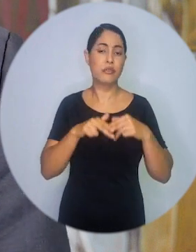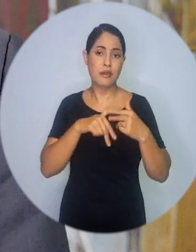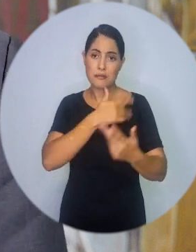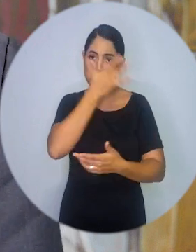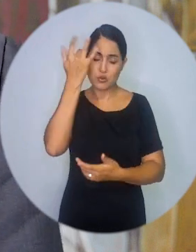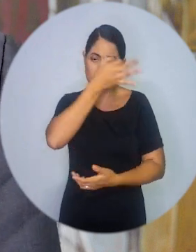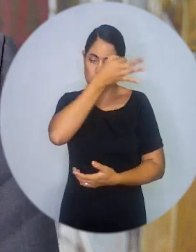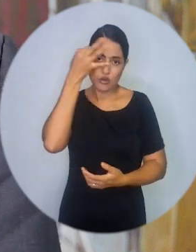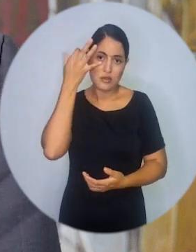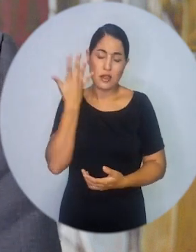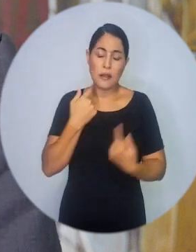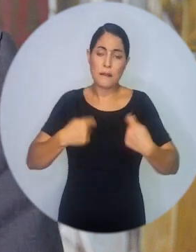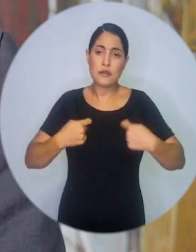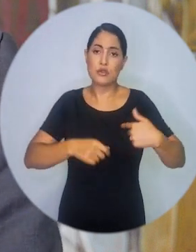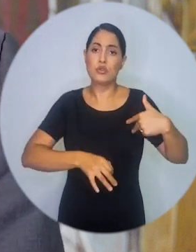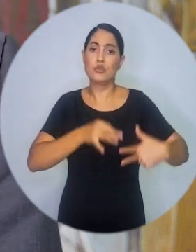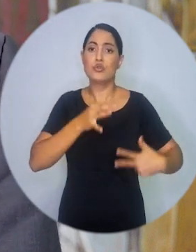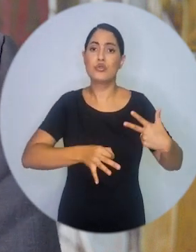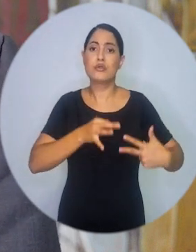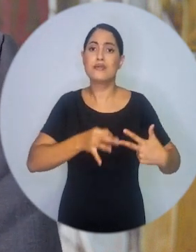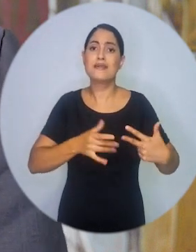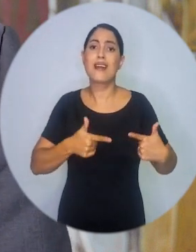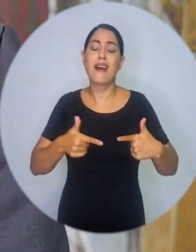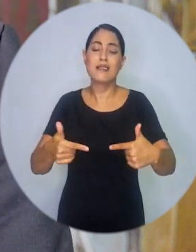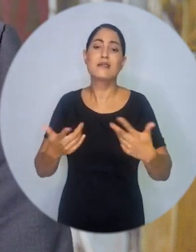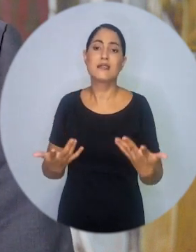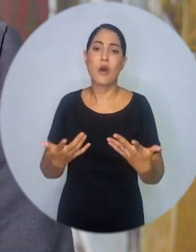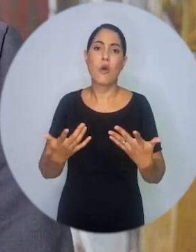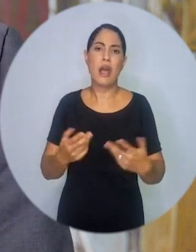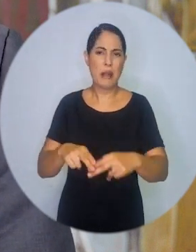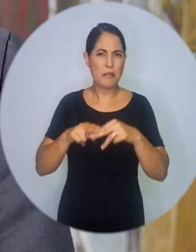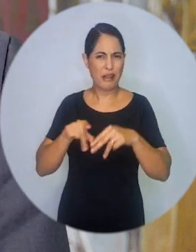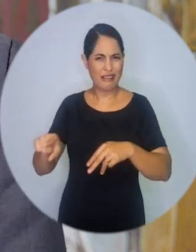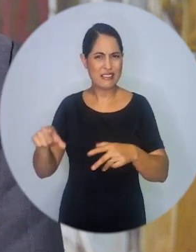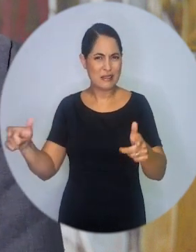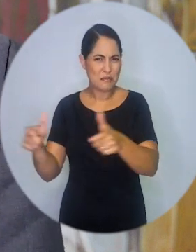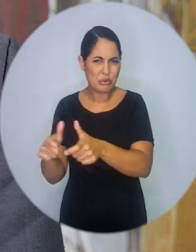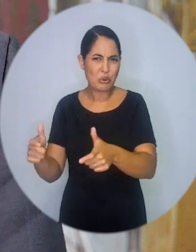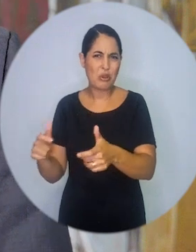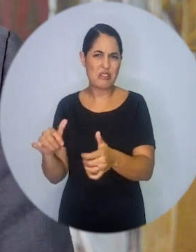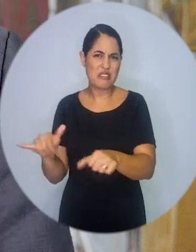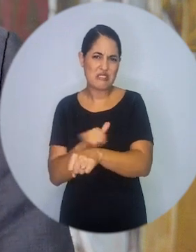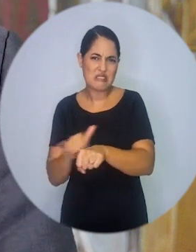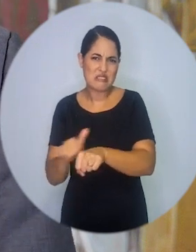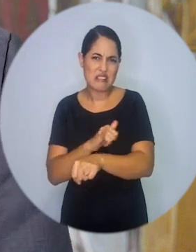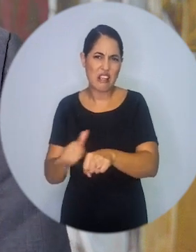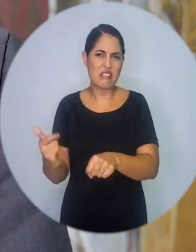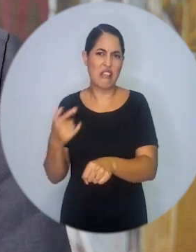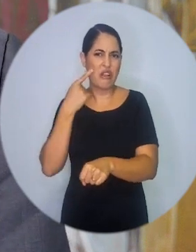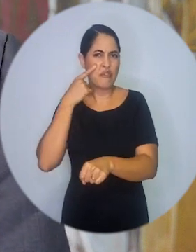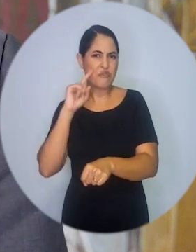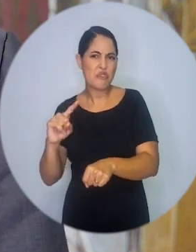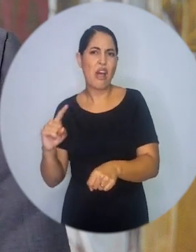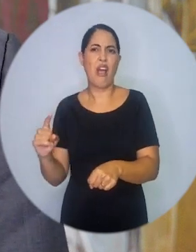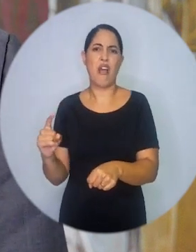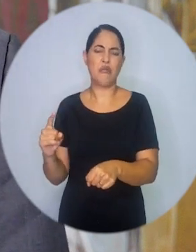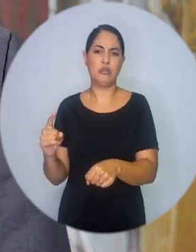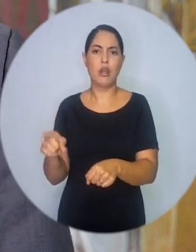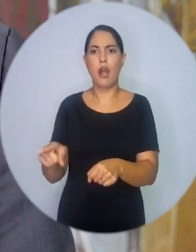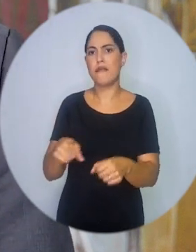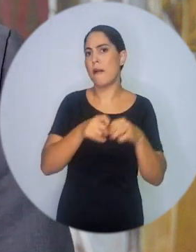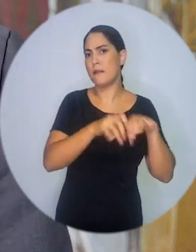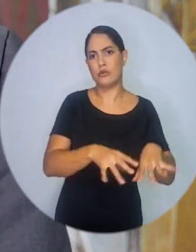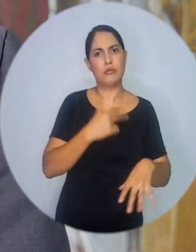para que pessoas que de fato que precisam do Poder Judiciário não sejam prejudicados por uma minoria que tem se utilizado de vias